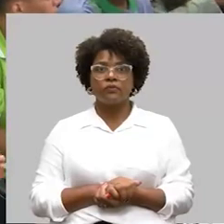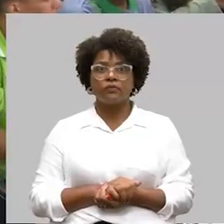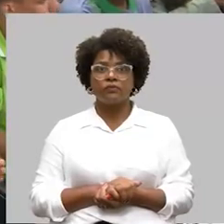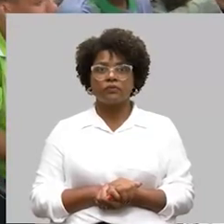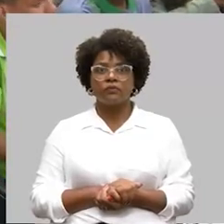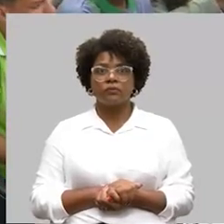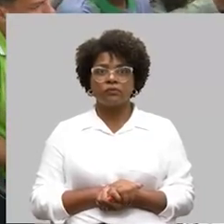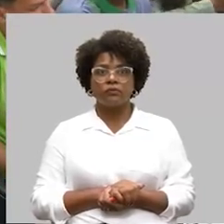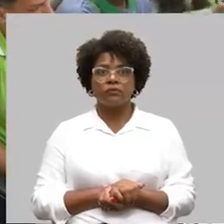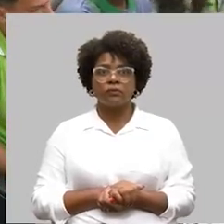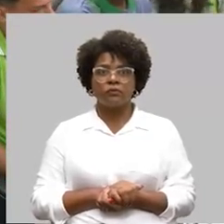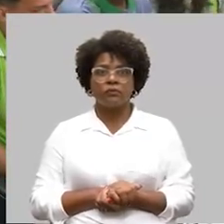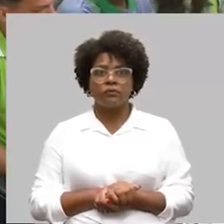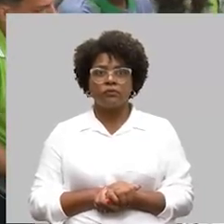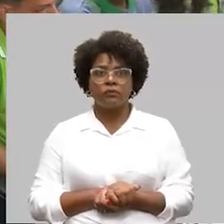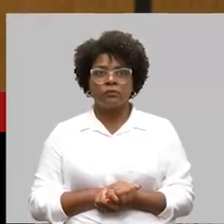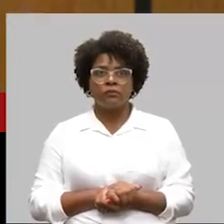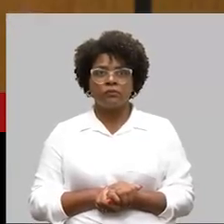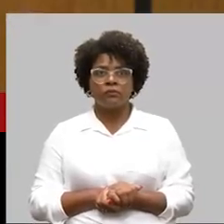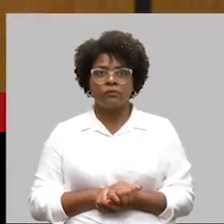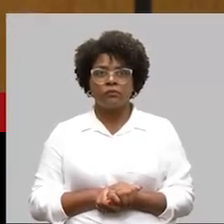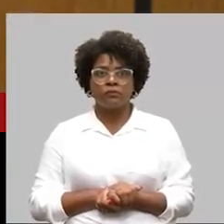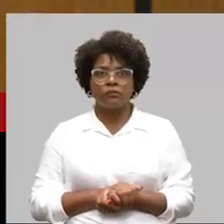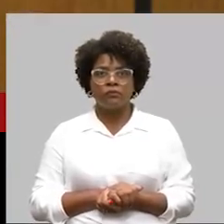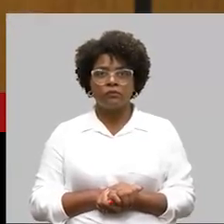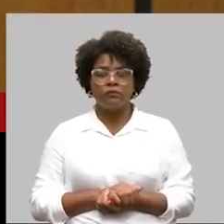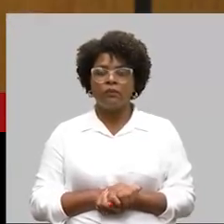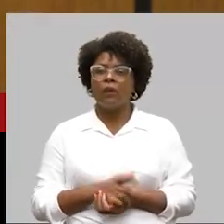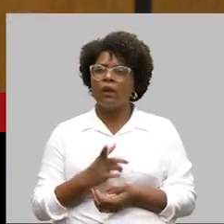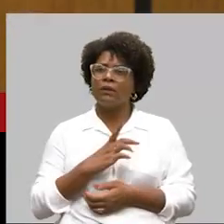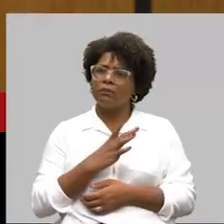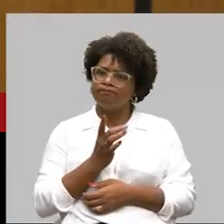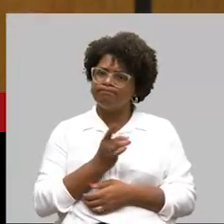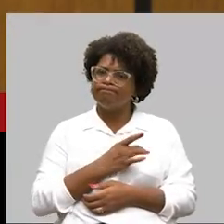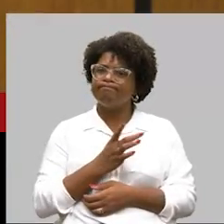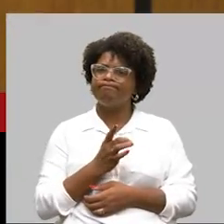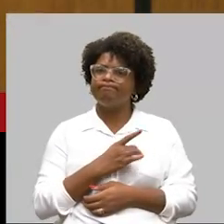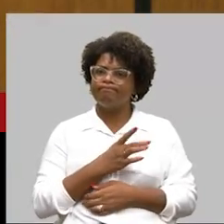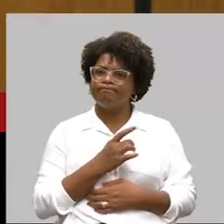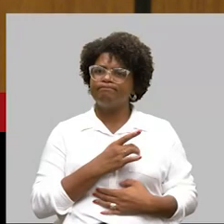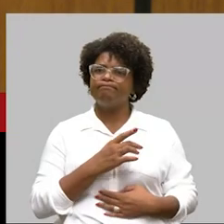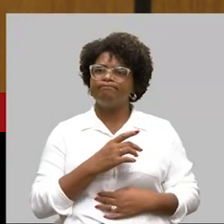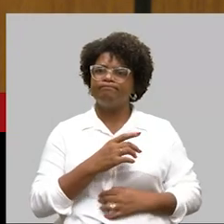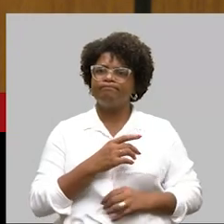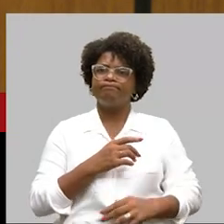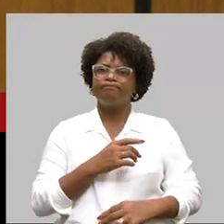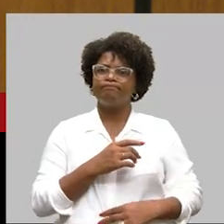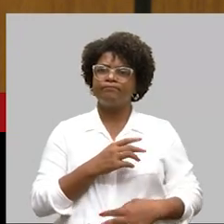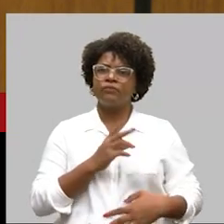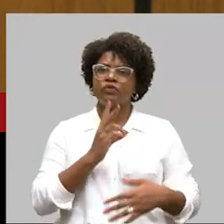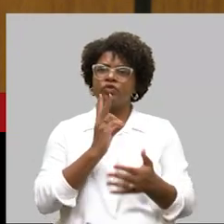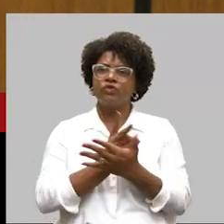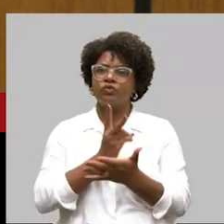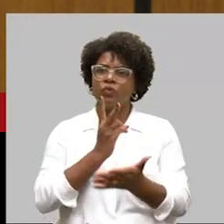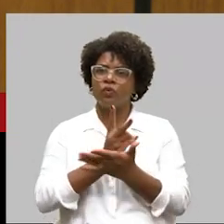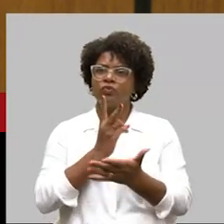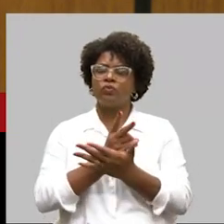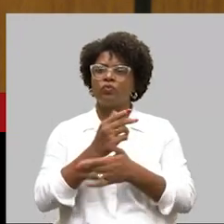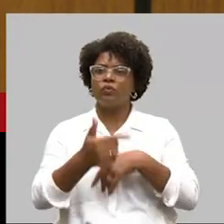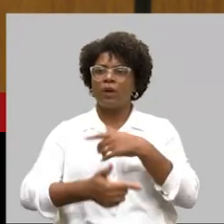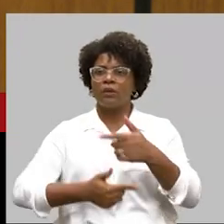contrário caso contrário nós tememos deputados é a continuidade dos nossos